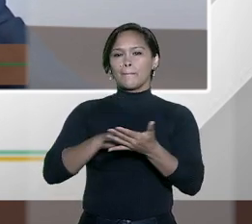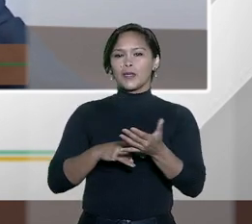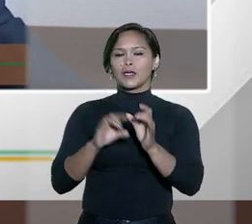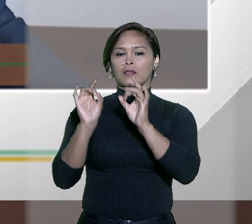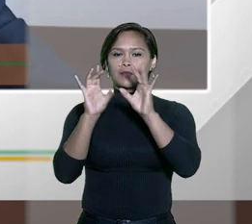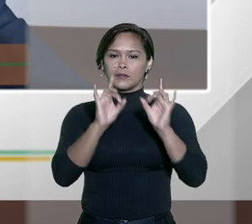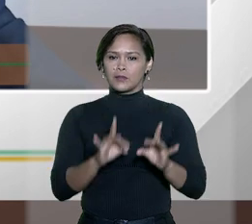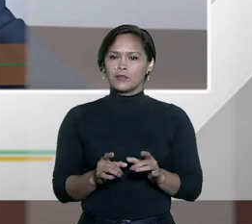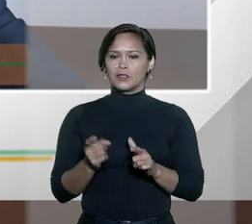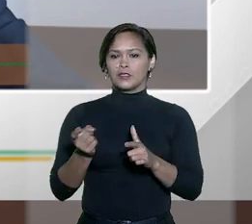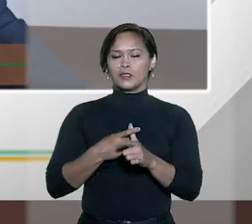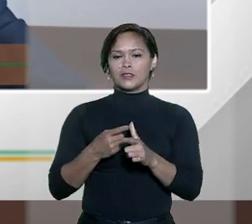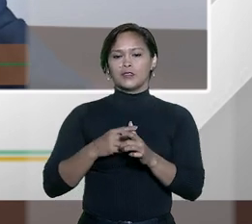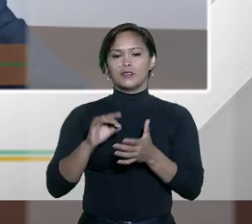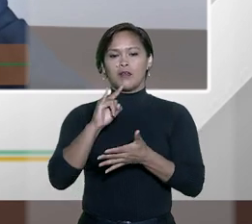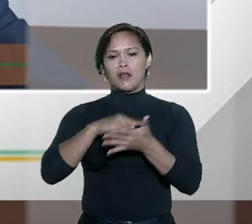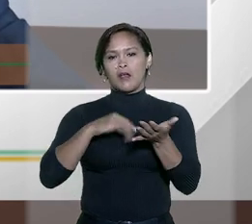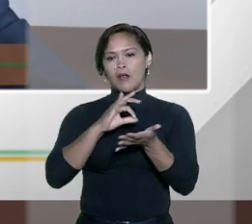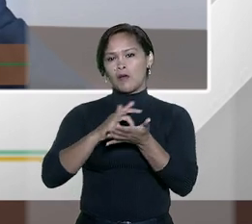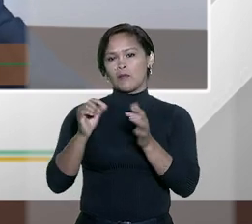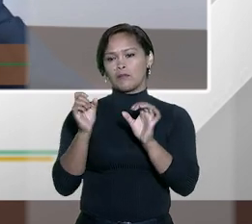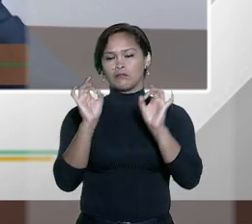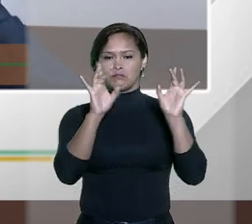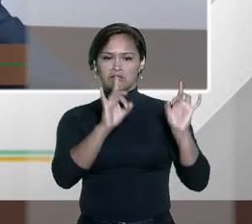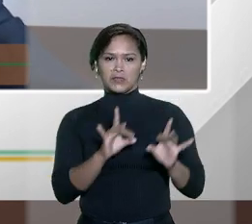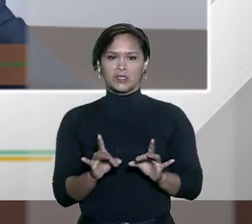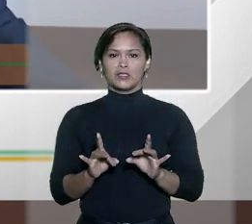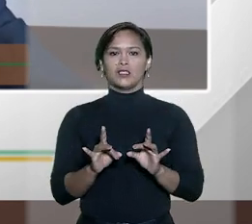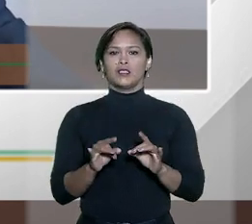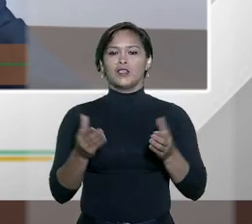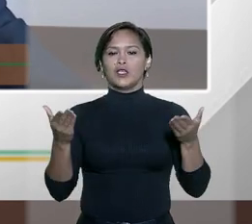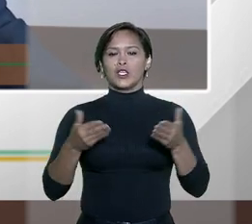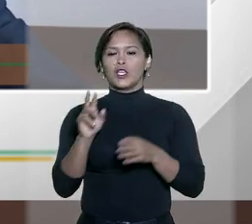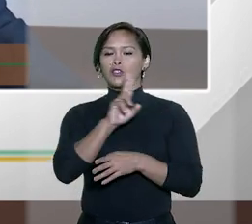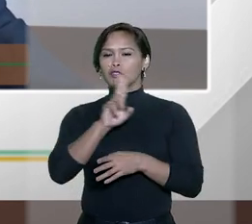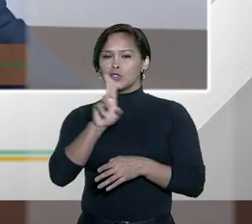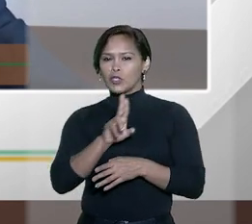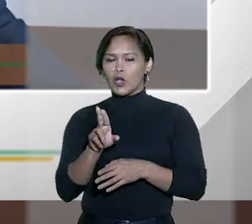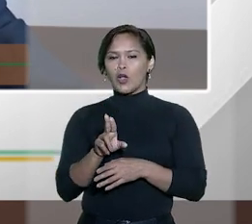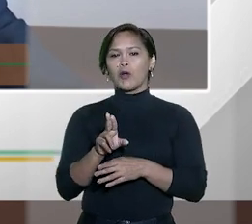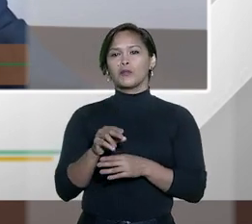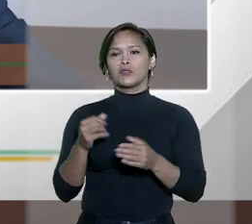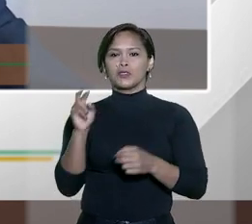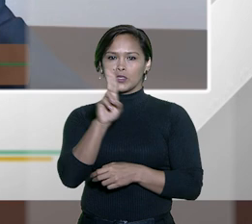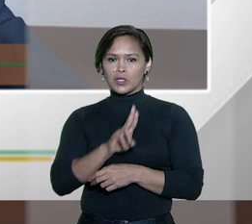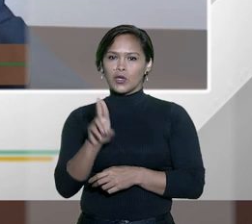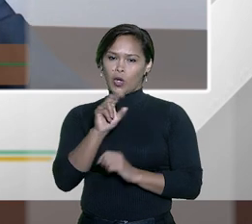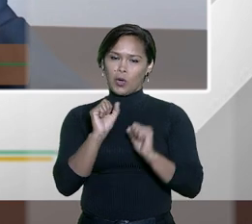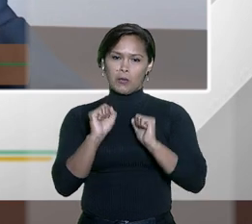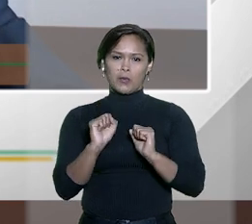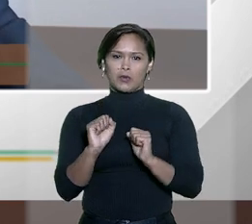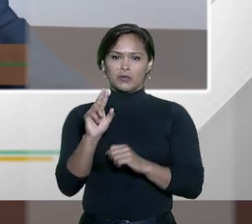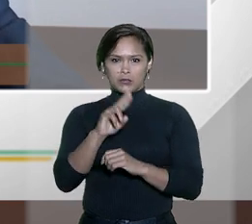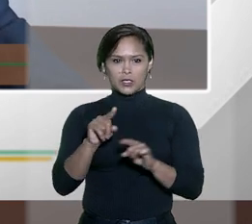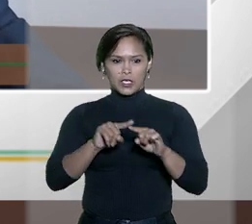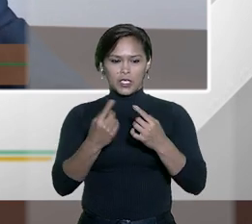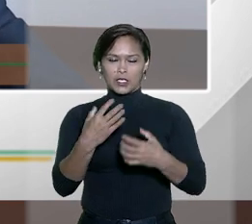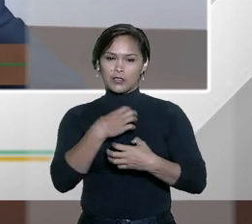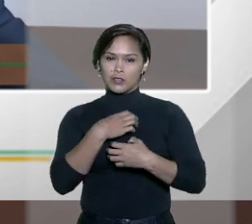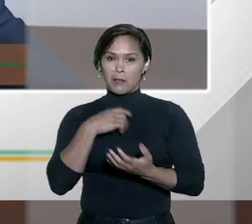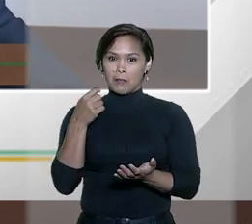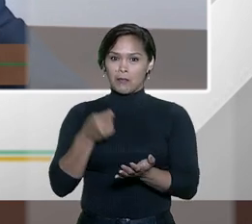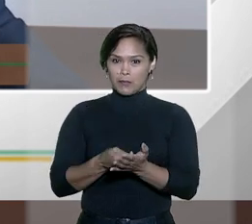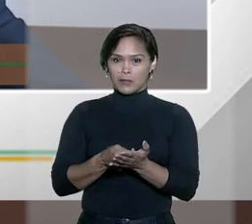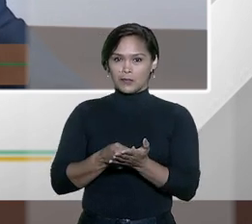precatório preferencial, precatório especialíssimo, hoje tem alguns nomes aí que a doutrina coloca. Então, uma forma